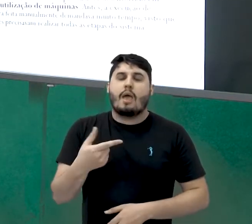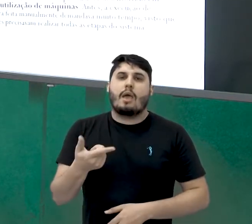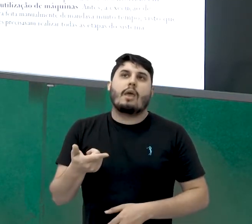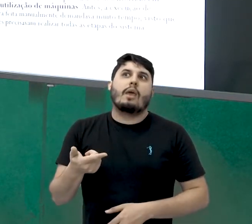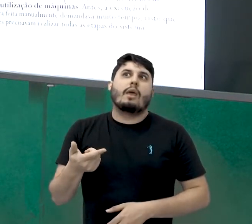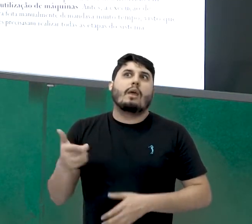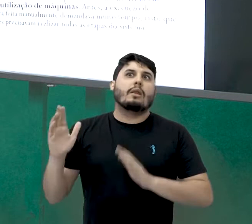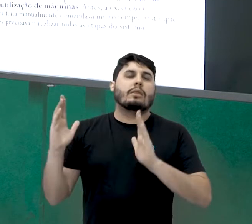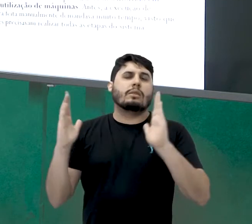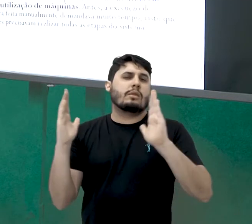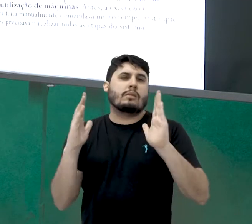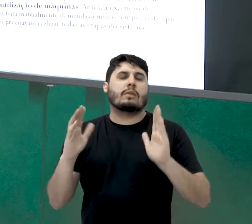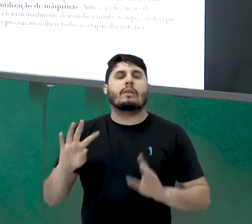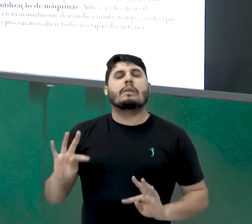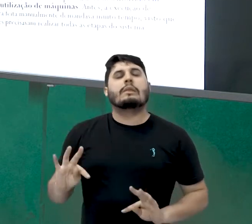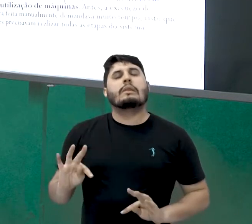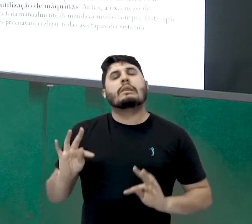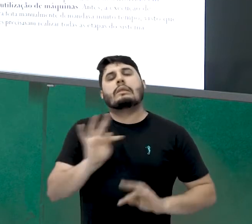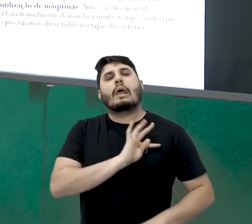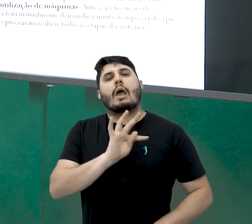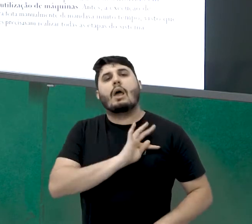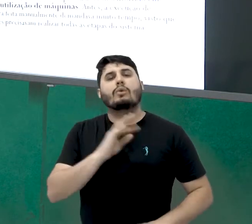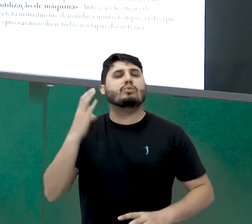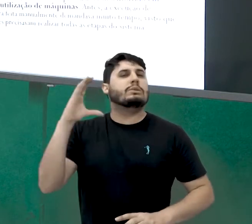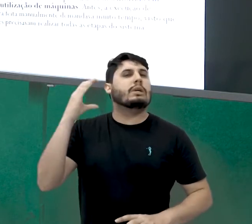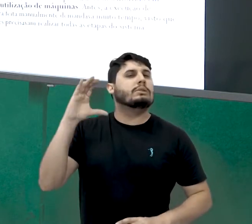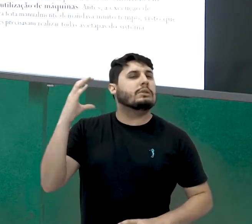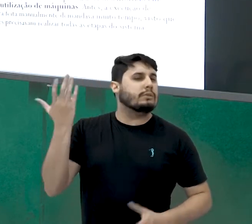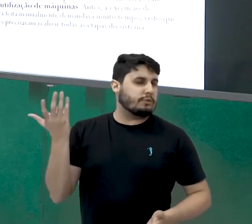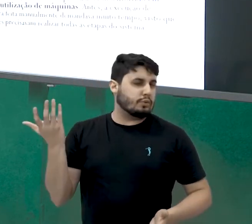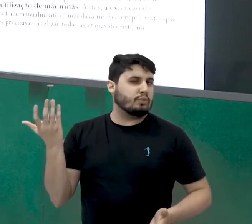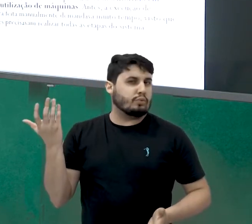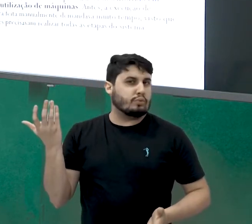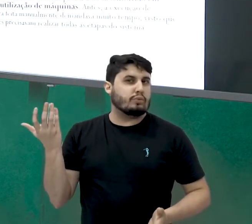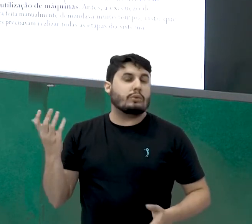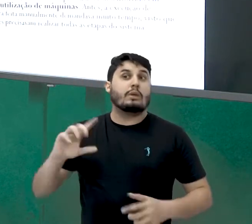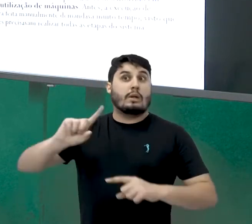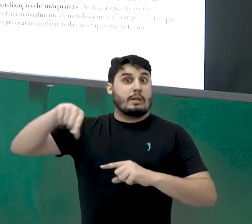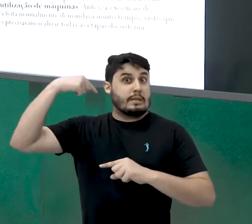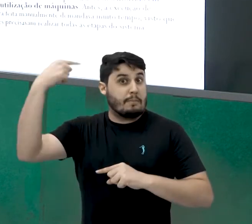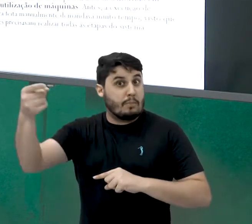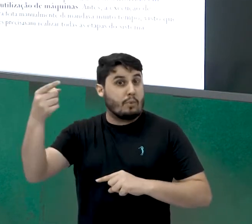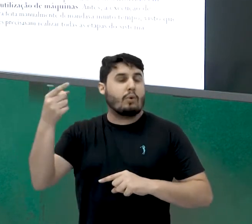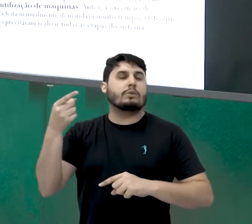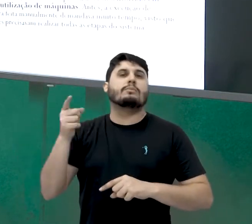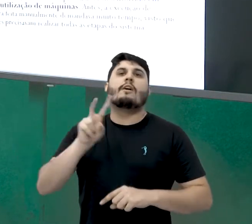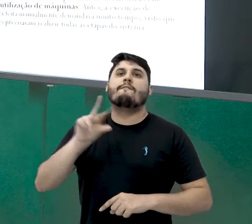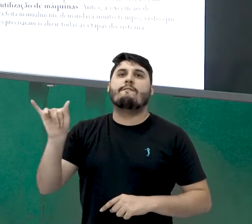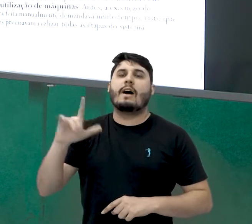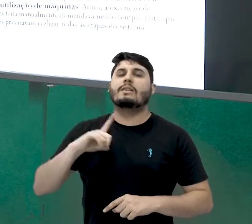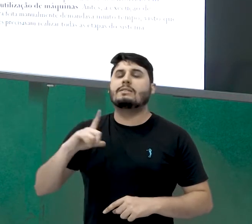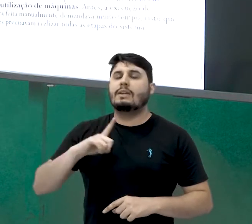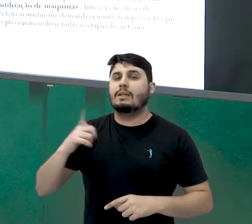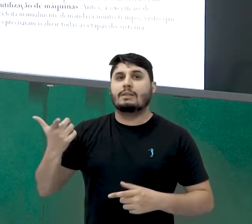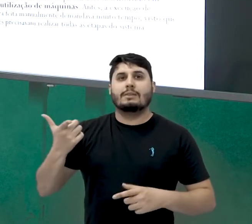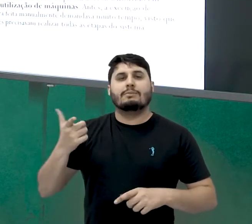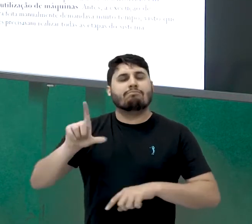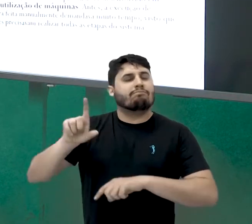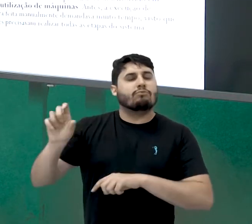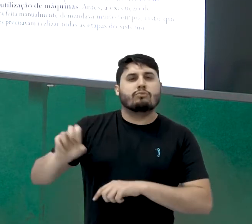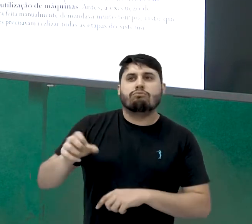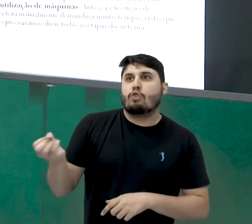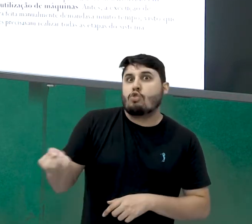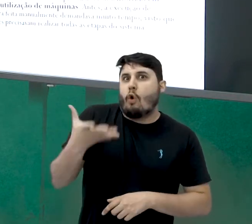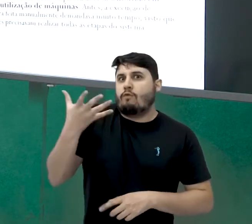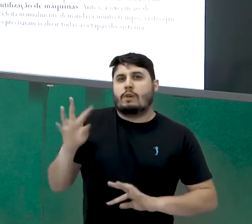técnico-científico-informacional. E a próxima, ela será das inteligências artificiais, também chamada de convergência. Tá bom, galera? Então vamos lá,